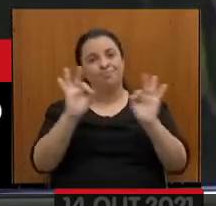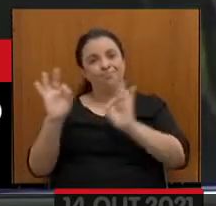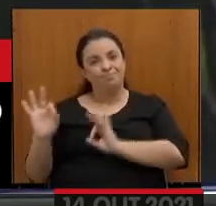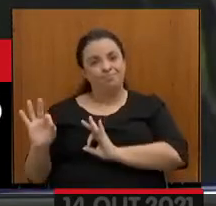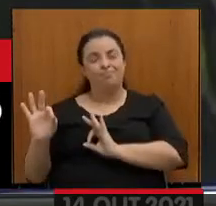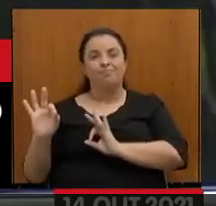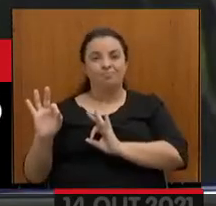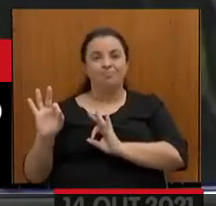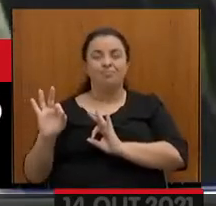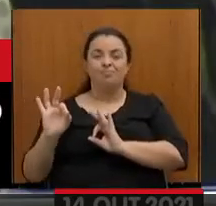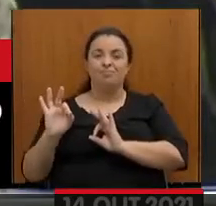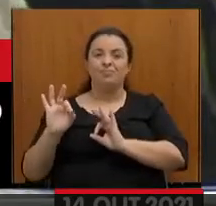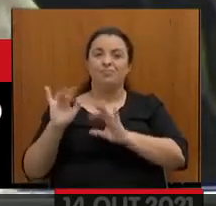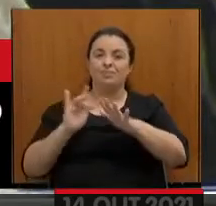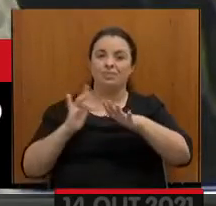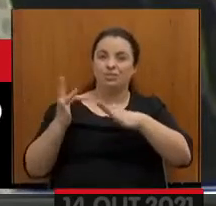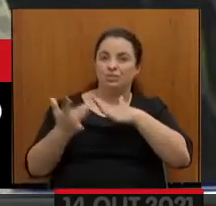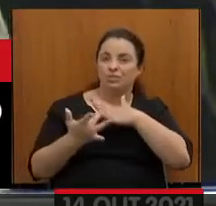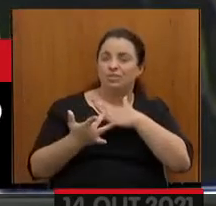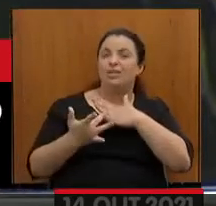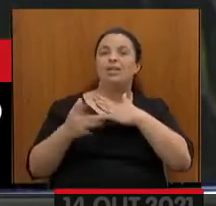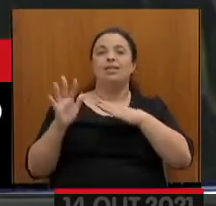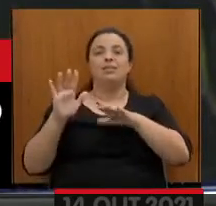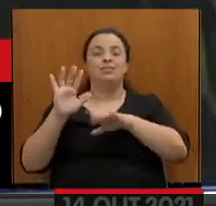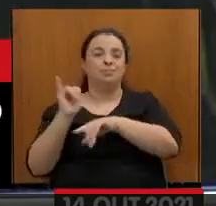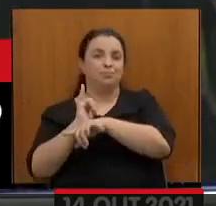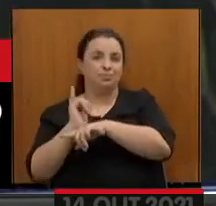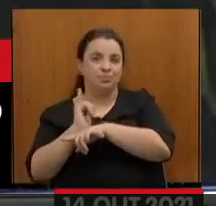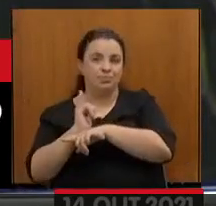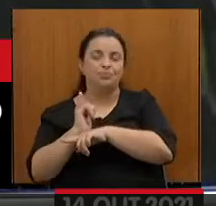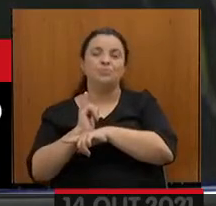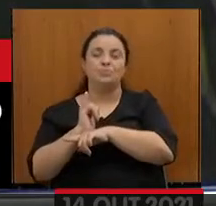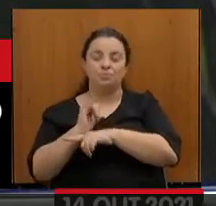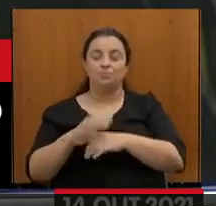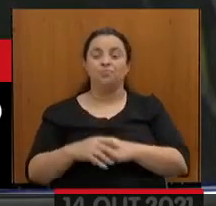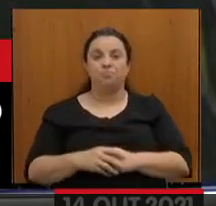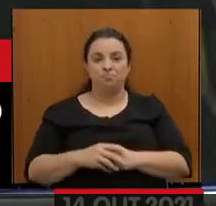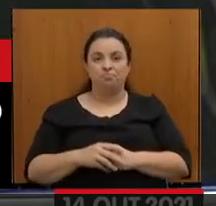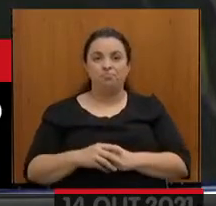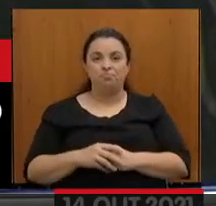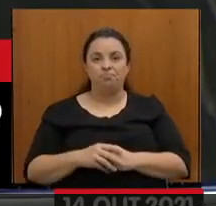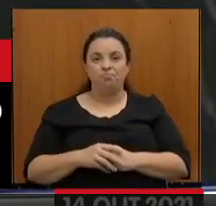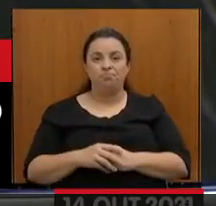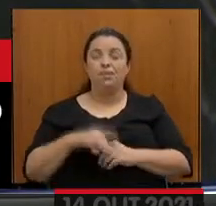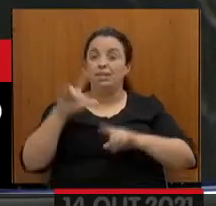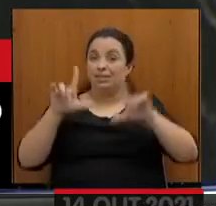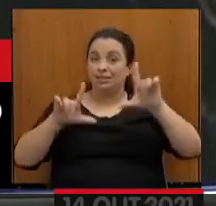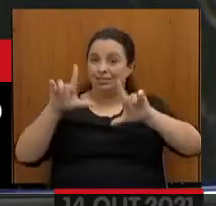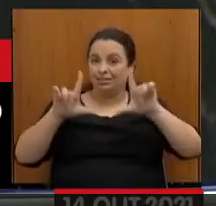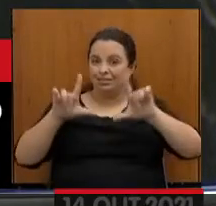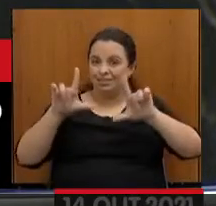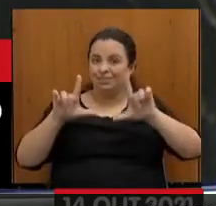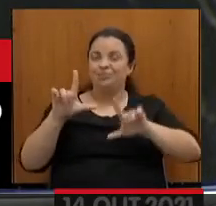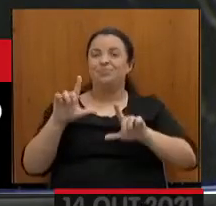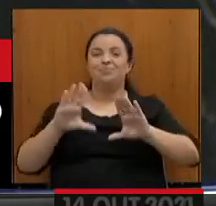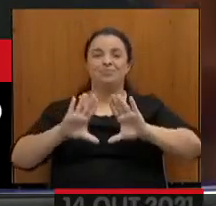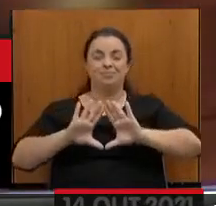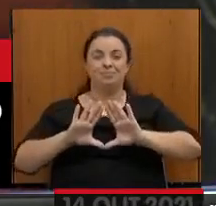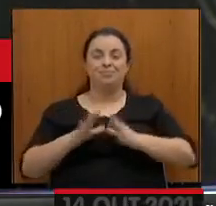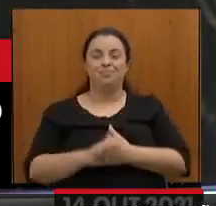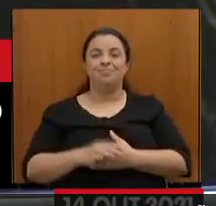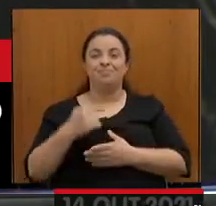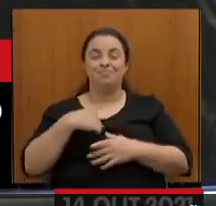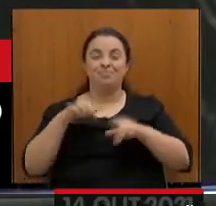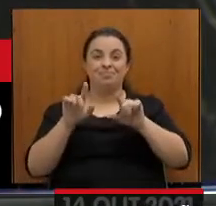comunicação da Assembleia, pelas redes sociais do nosso mandato. Eu também preparei algumas palavras aqui, mas já não sei se eu dou conta mais de falar,